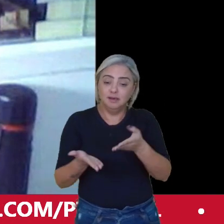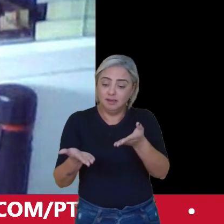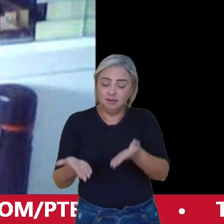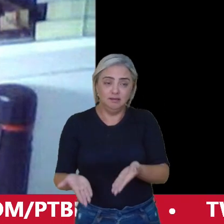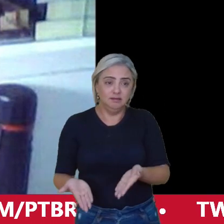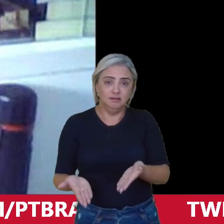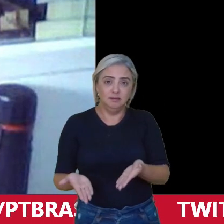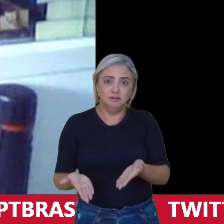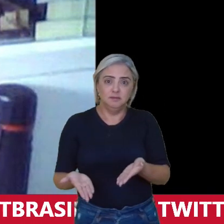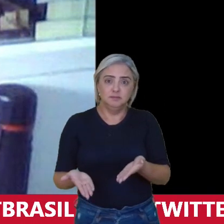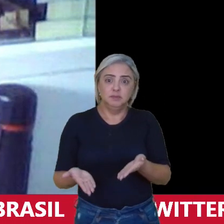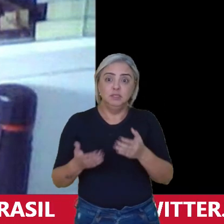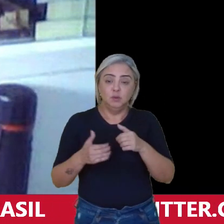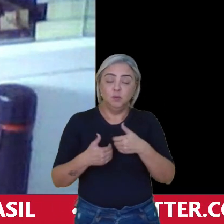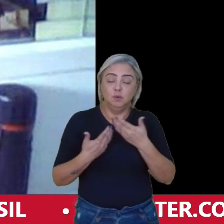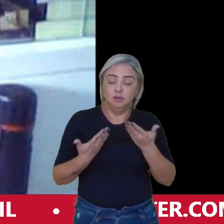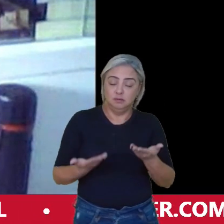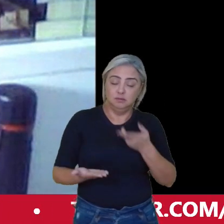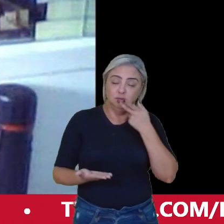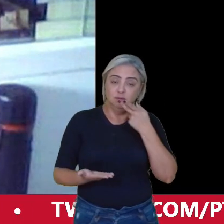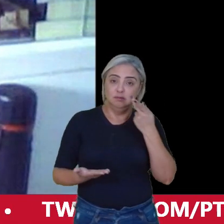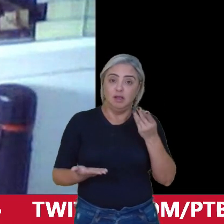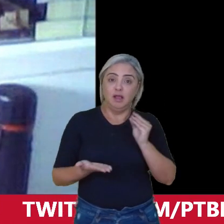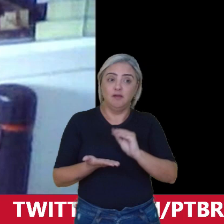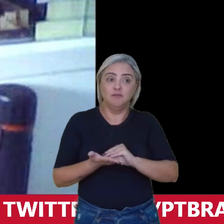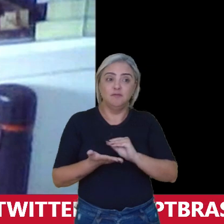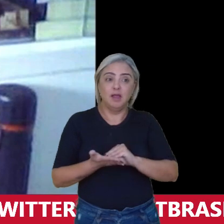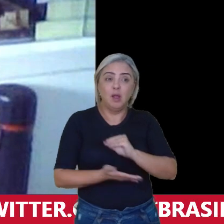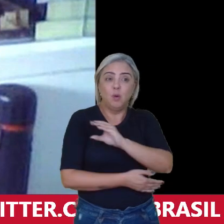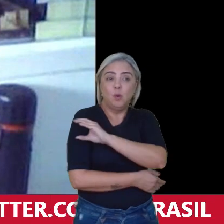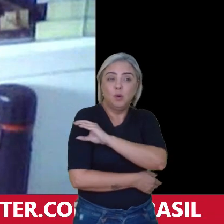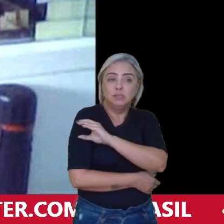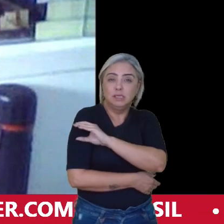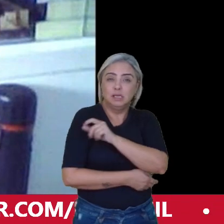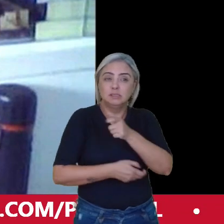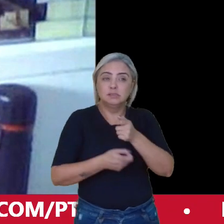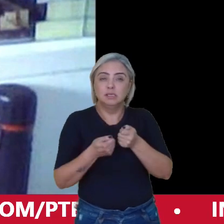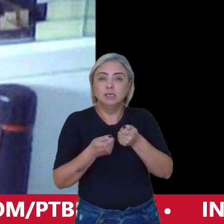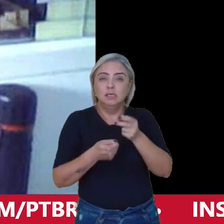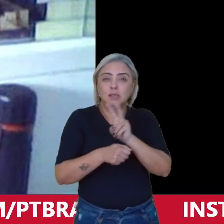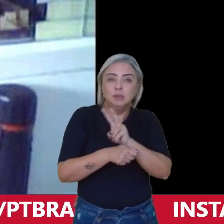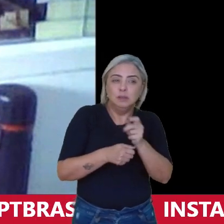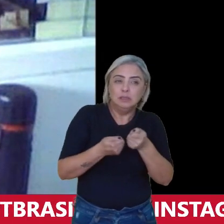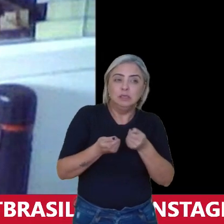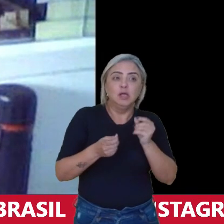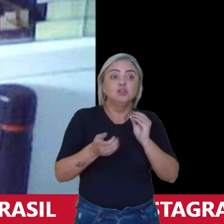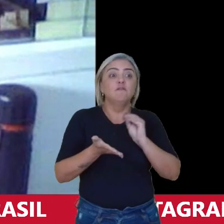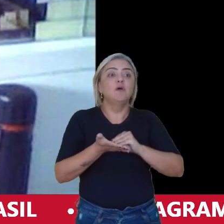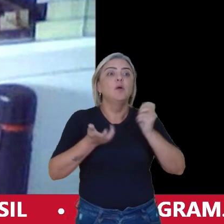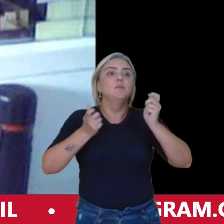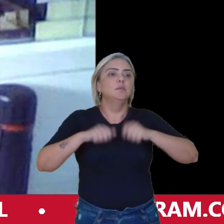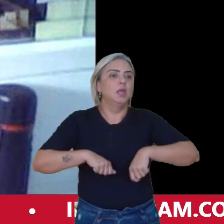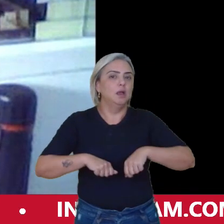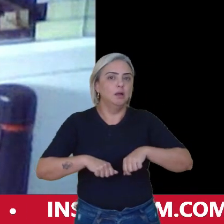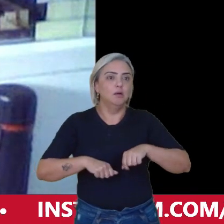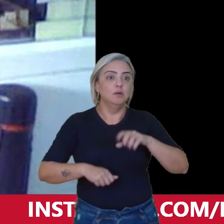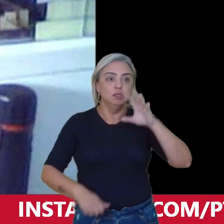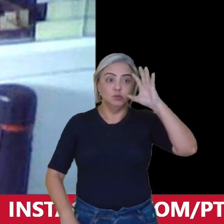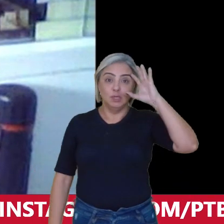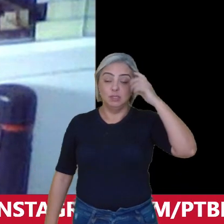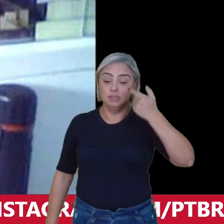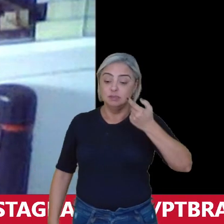situação. Então, quando eu falo em falta de coordenação, e isso não é só incapacidade, isso é